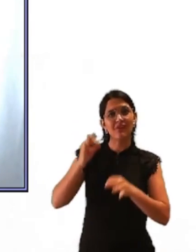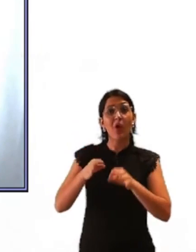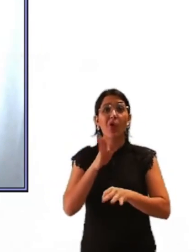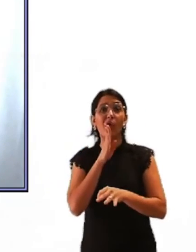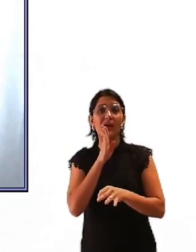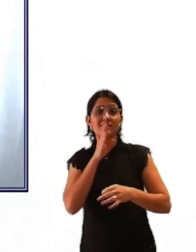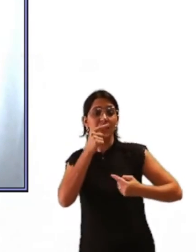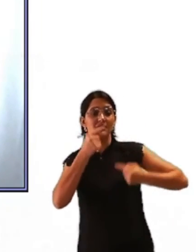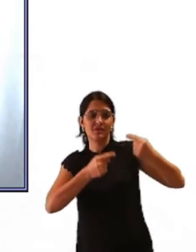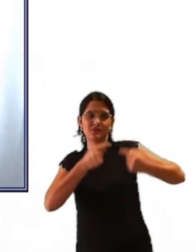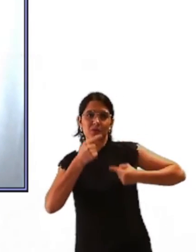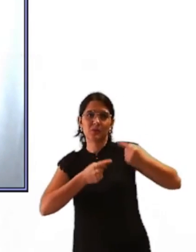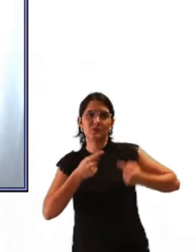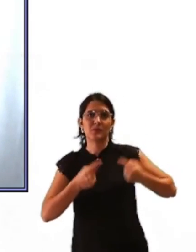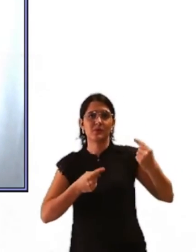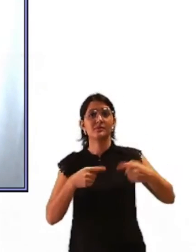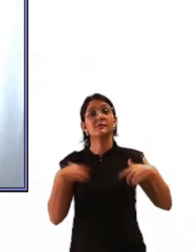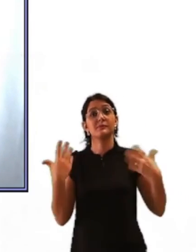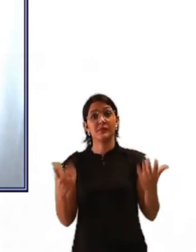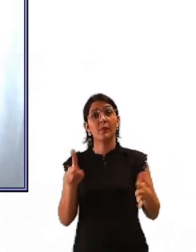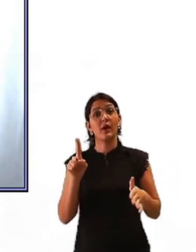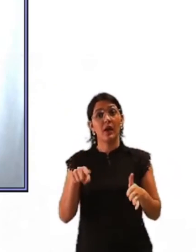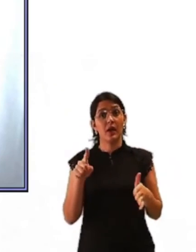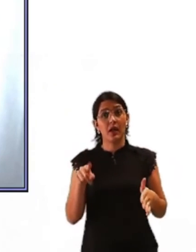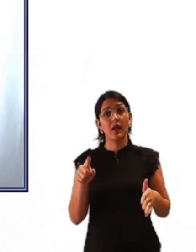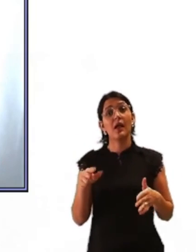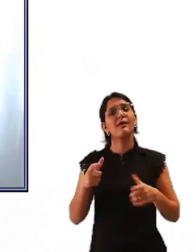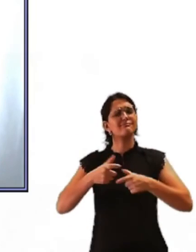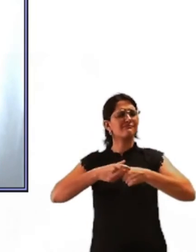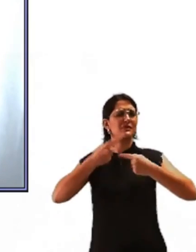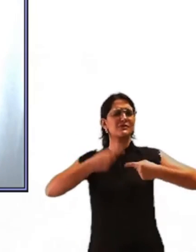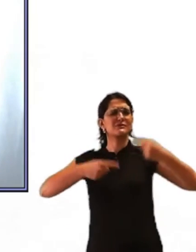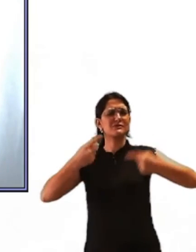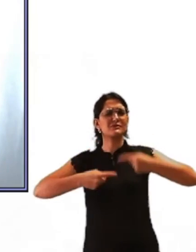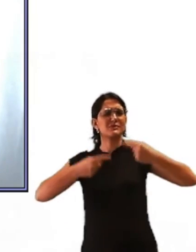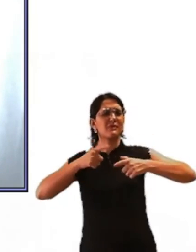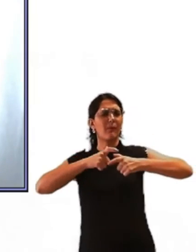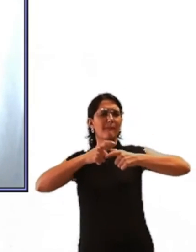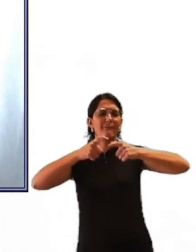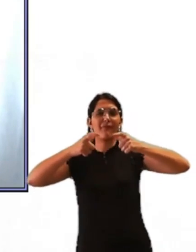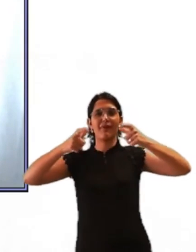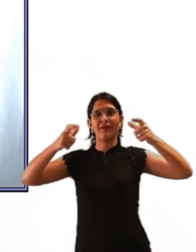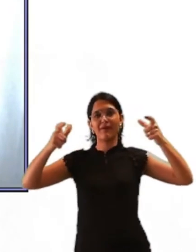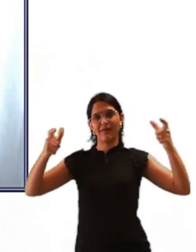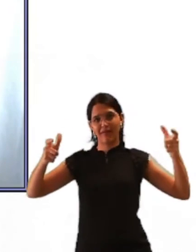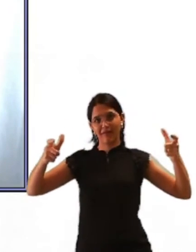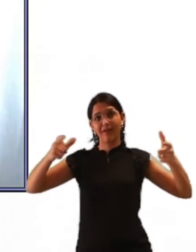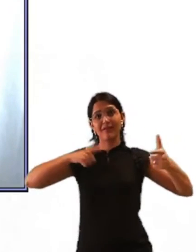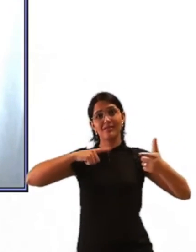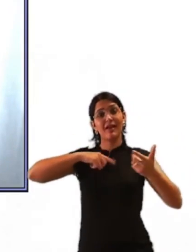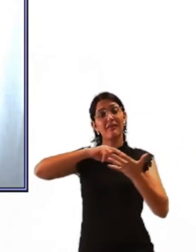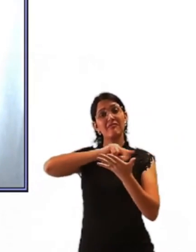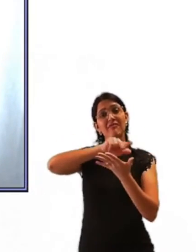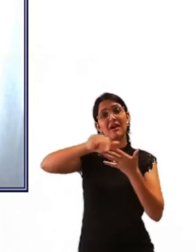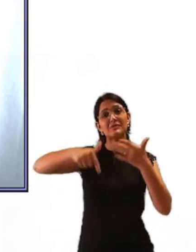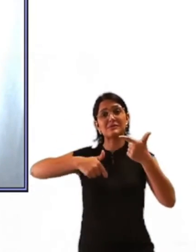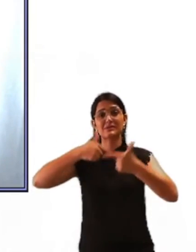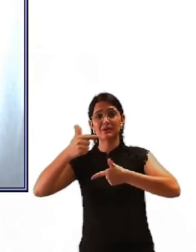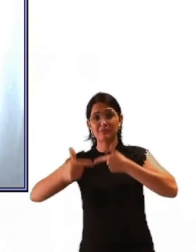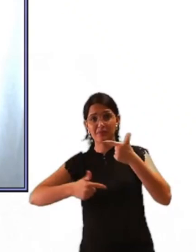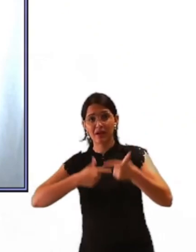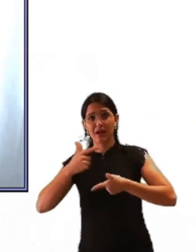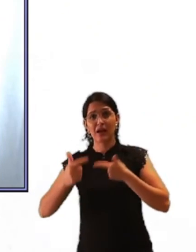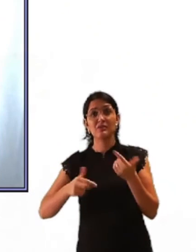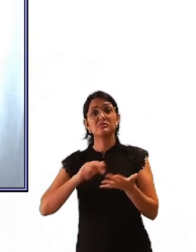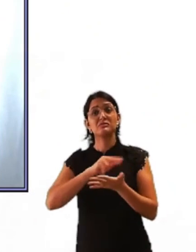assim, é uma discussão que é muito ampla, né, que trabalha ali com vários atores, com vários